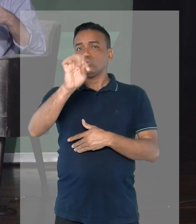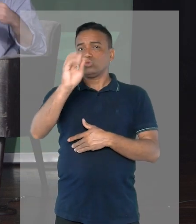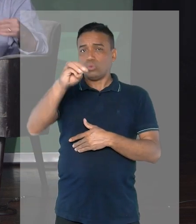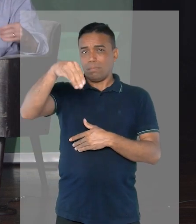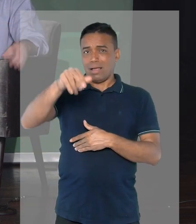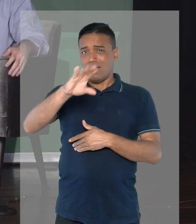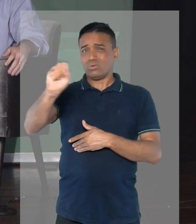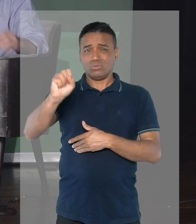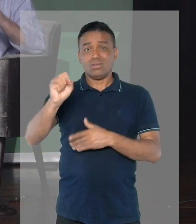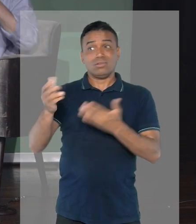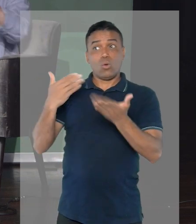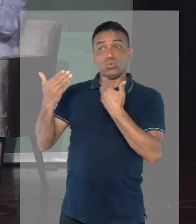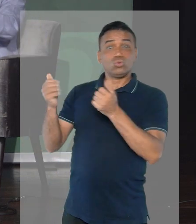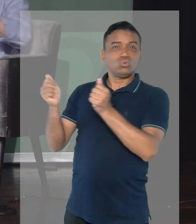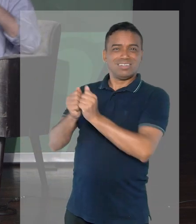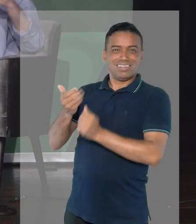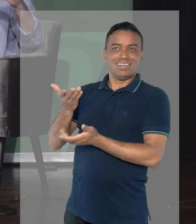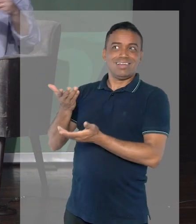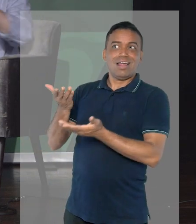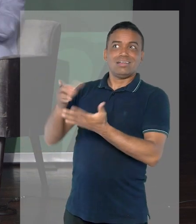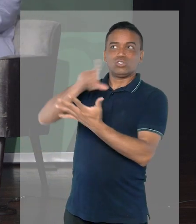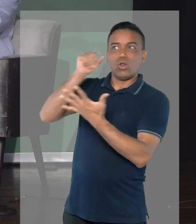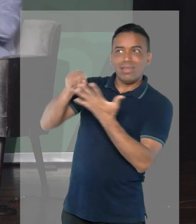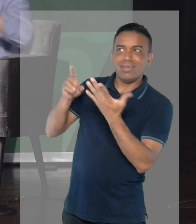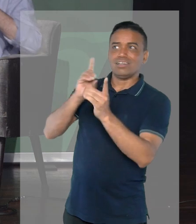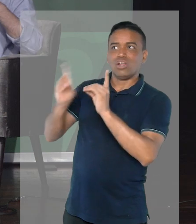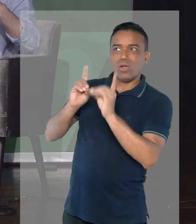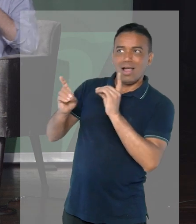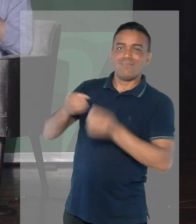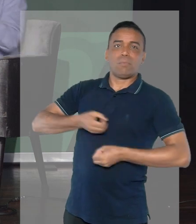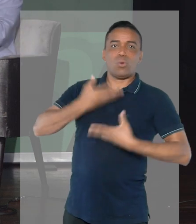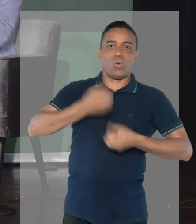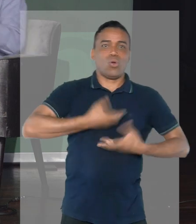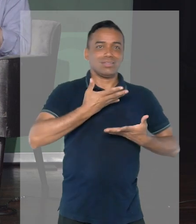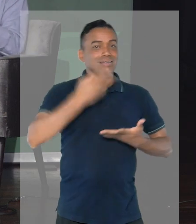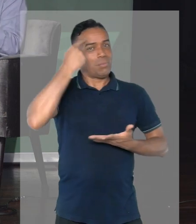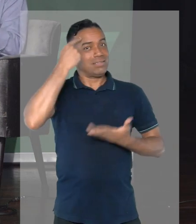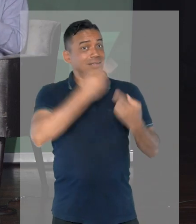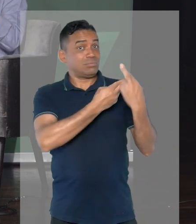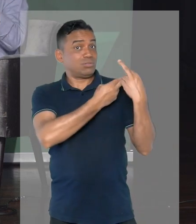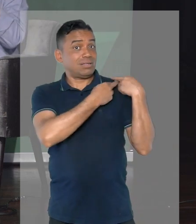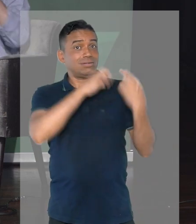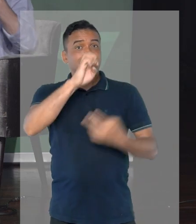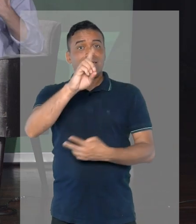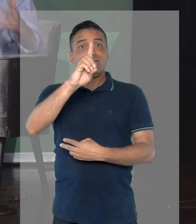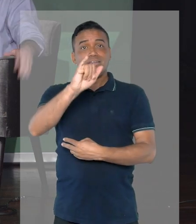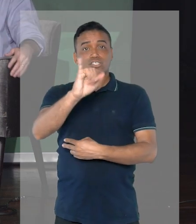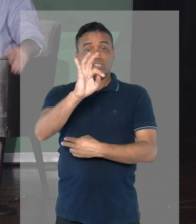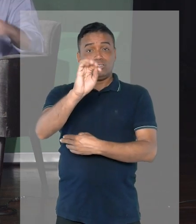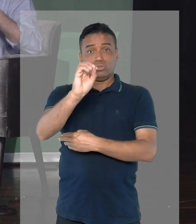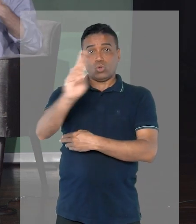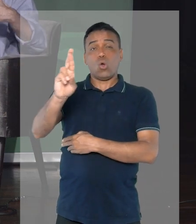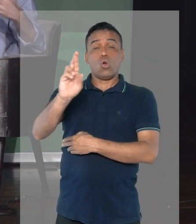com a poesia da Eurídice Fontella, como que ele trabalhava, ele escolhia, dialogava com ela. Então, fico pensando nesse papel de um editor sensacional